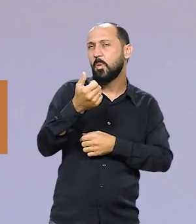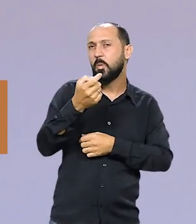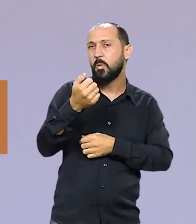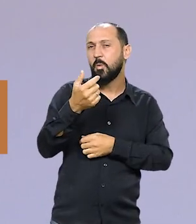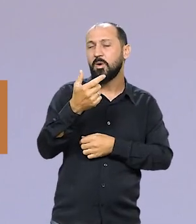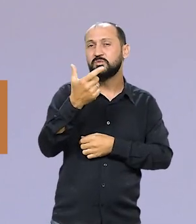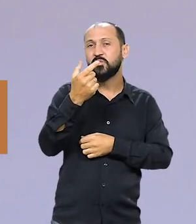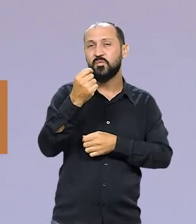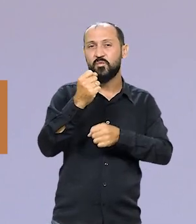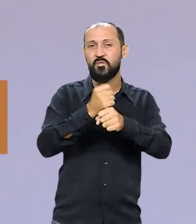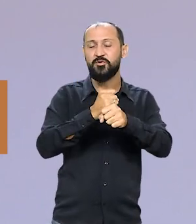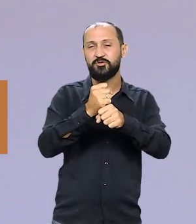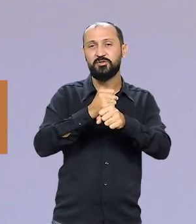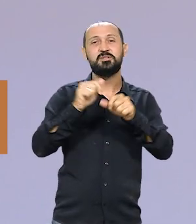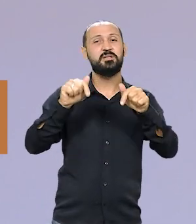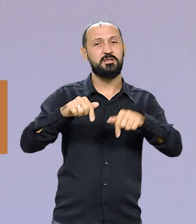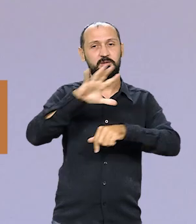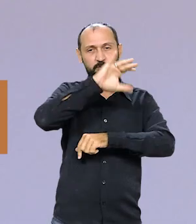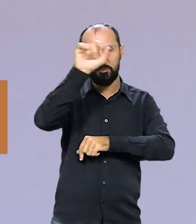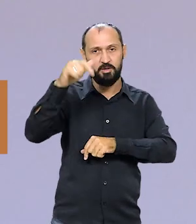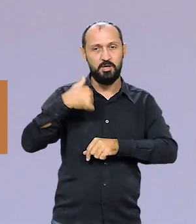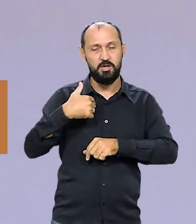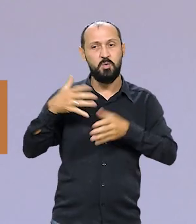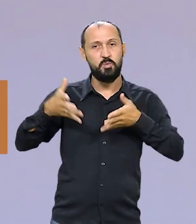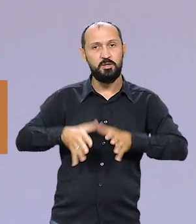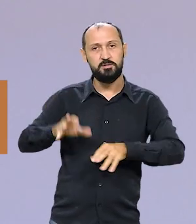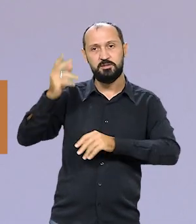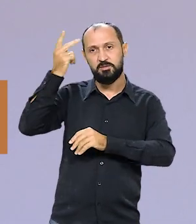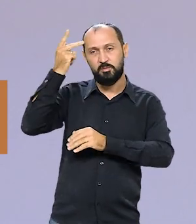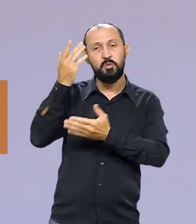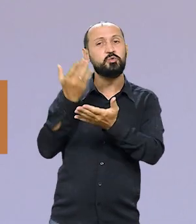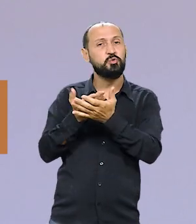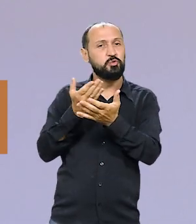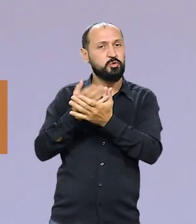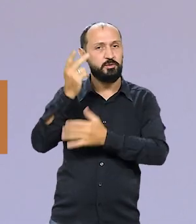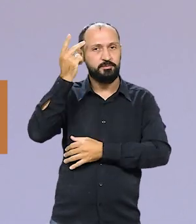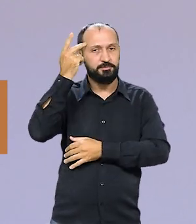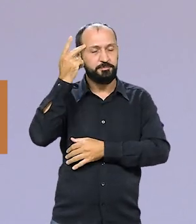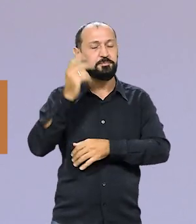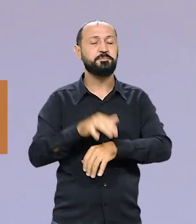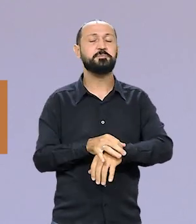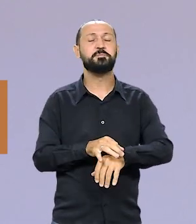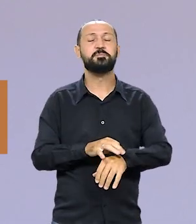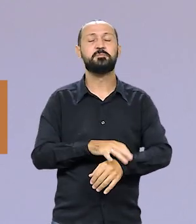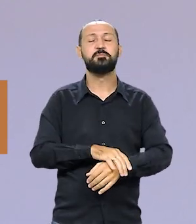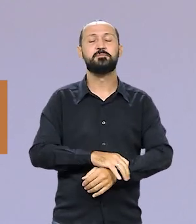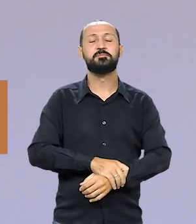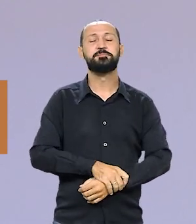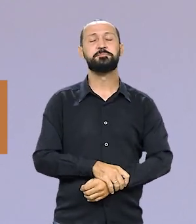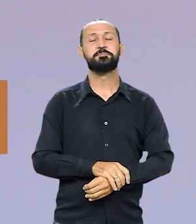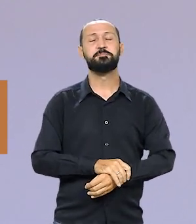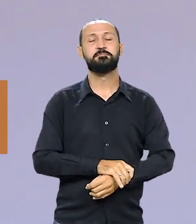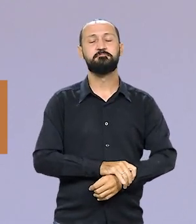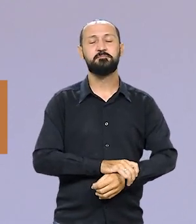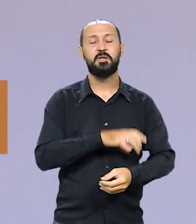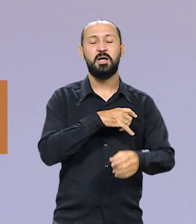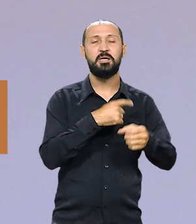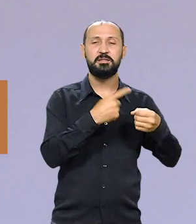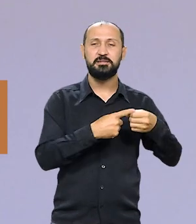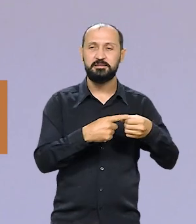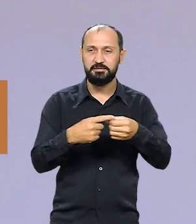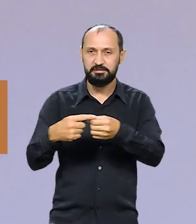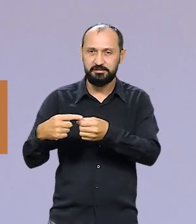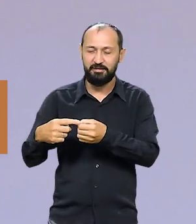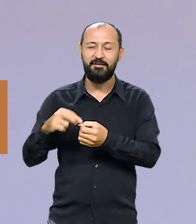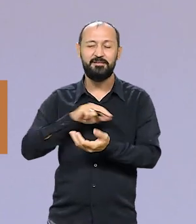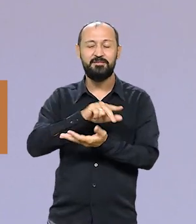praticamente quase 2 décadas aqui no Mato Grosso do Sul, sou de São Paulo, estudei em São Paulo, né? E aí as